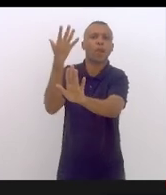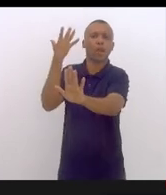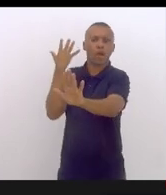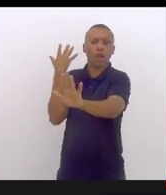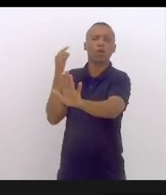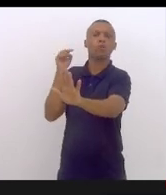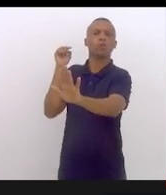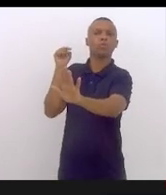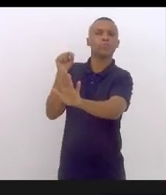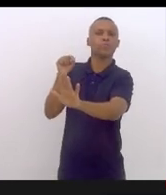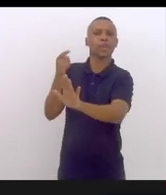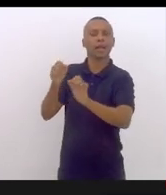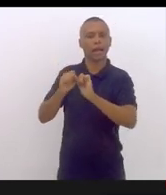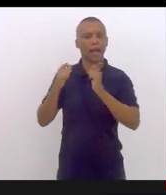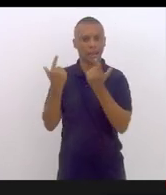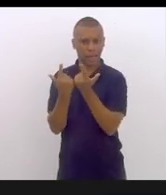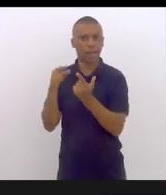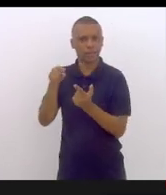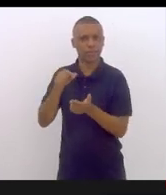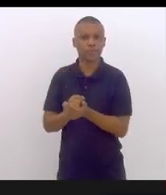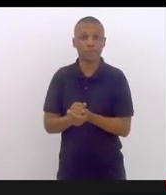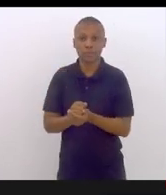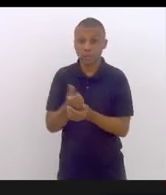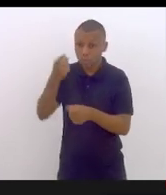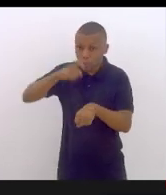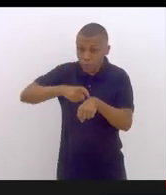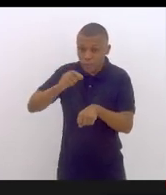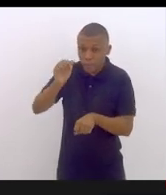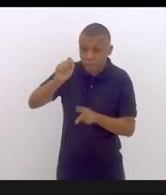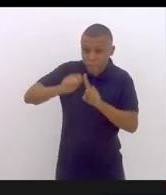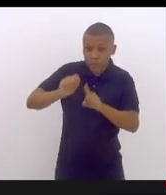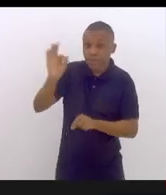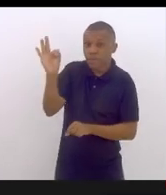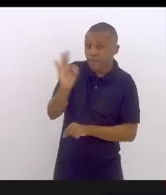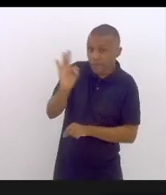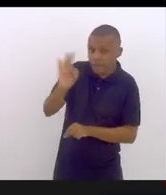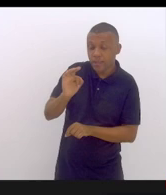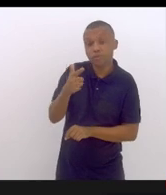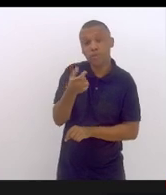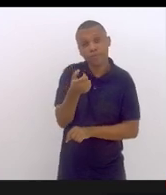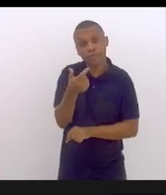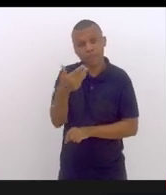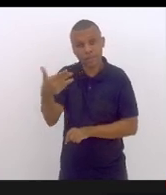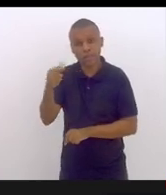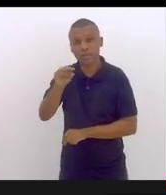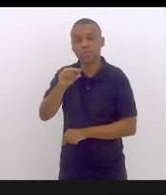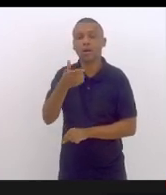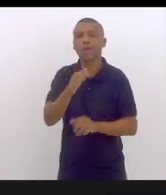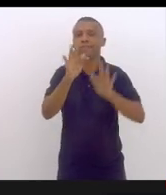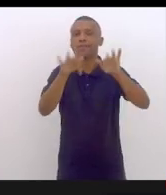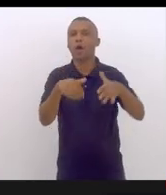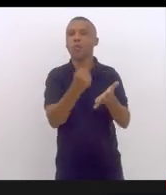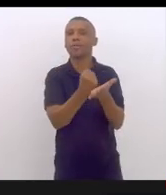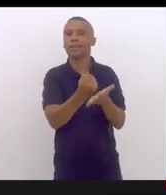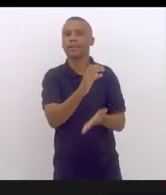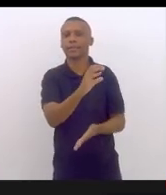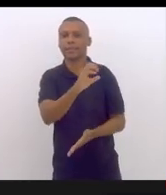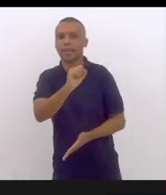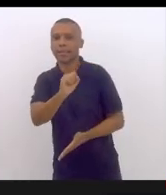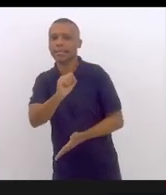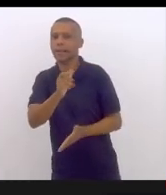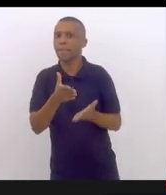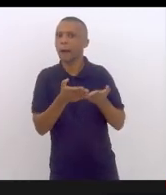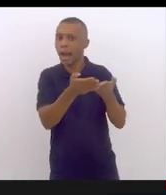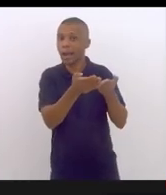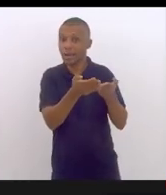fevereiro quando esperar o contrato da CCR barcas o novo edital não vai estar pronto e ainda não vai ter sido escolhido uma nova